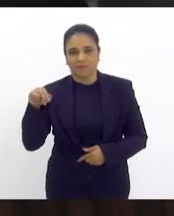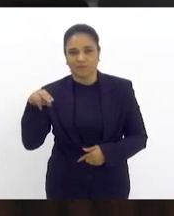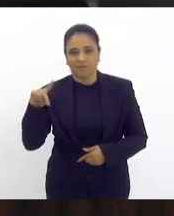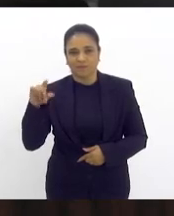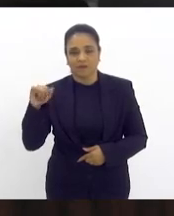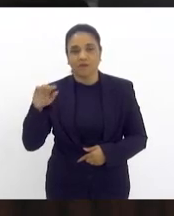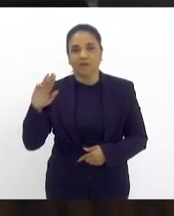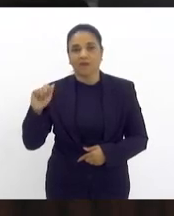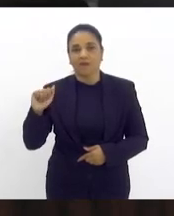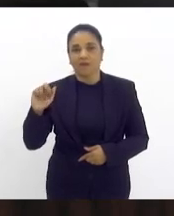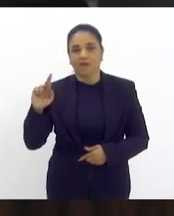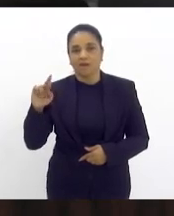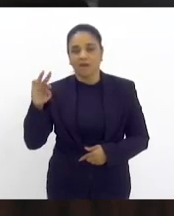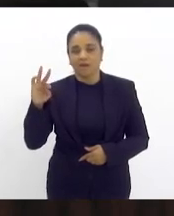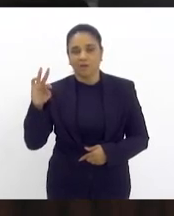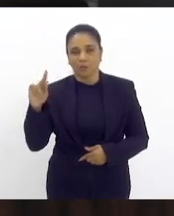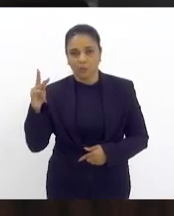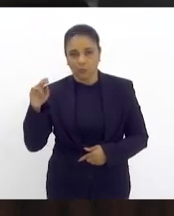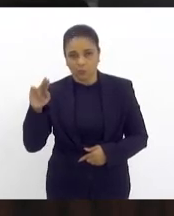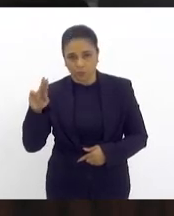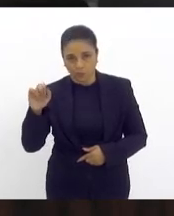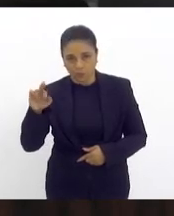Arthur Monteiro